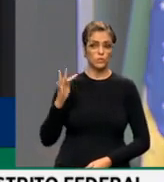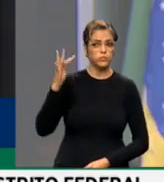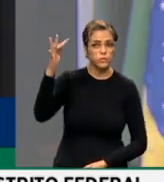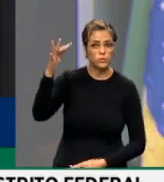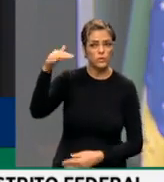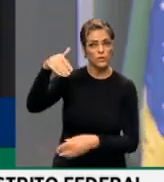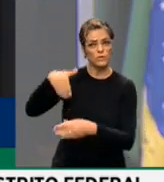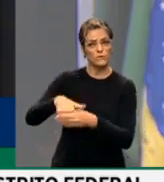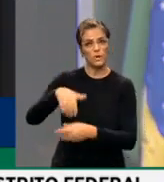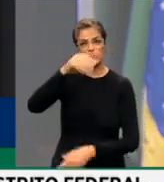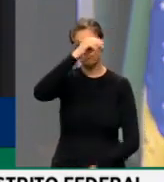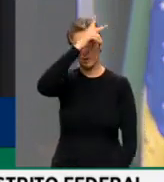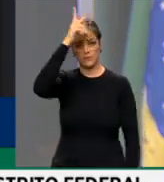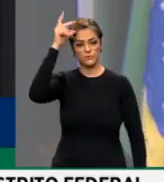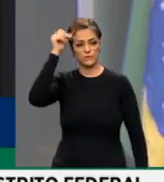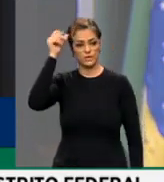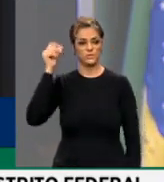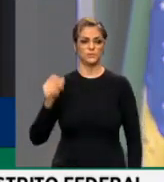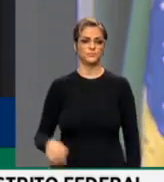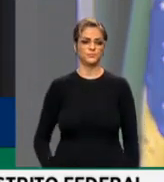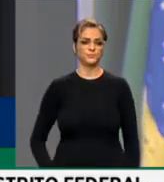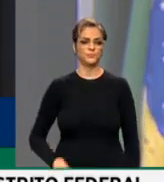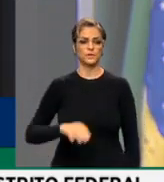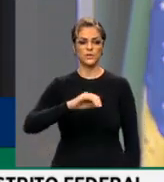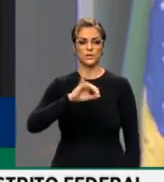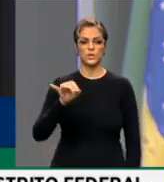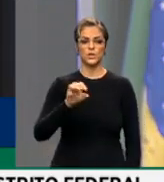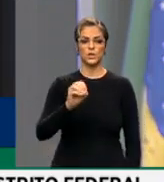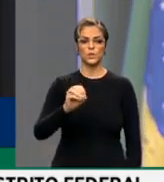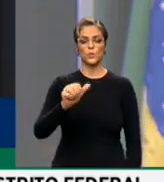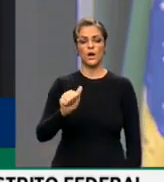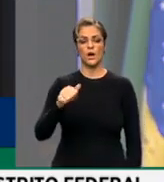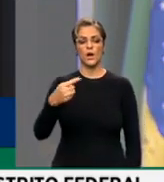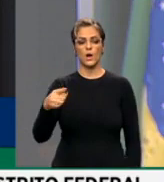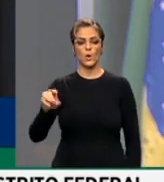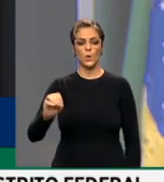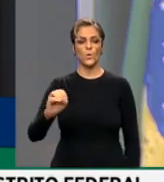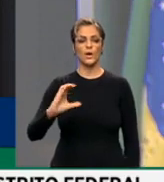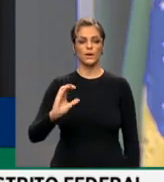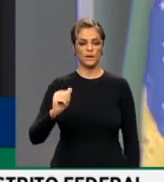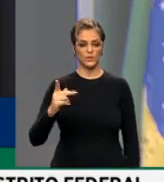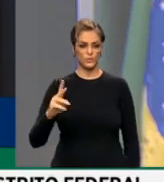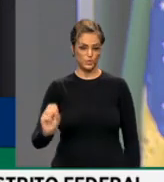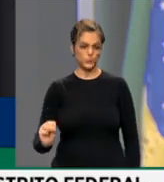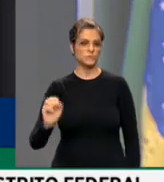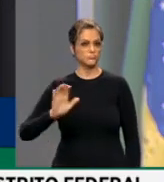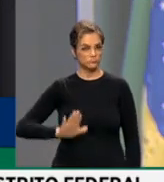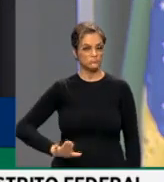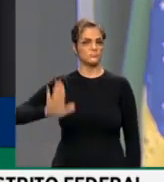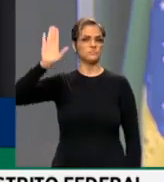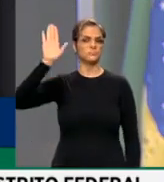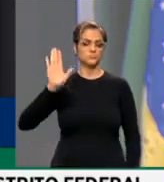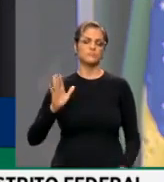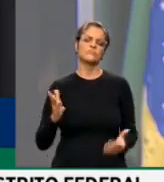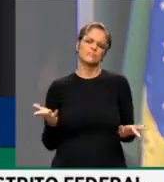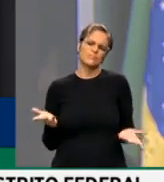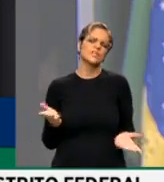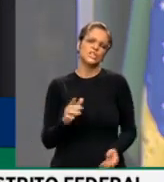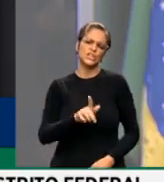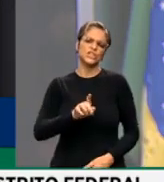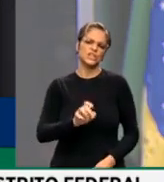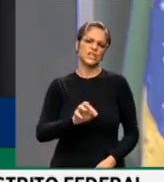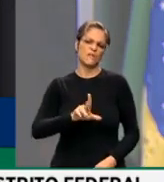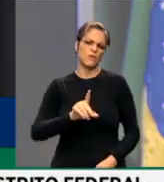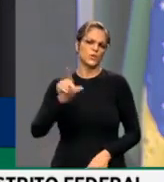prefeito, presidente, João Campos, que foi escolhido não só por Geraldo, mas foi escolhido